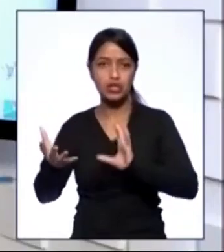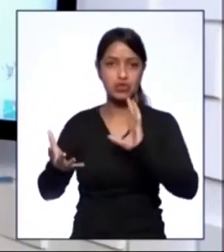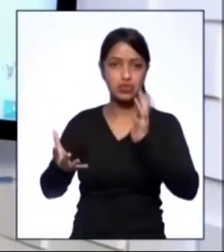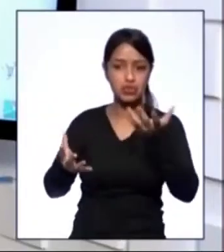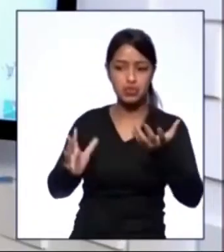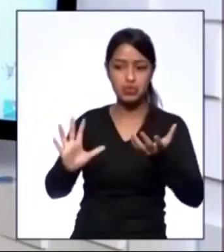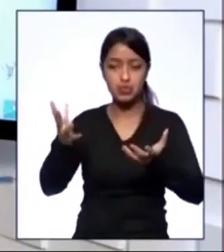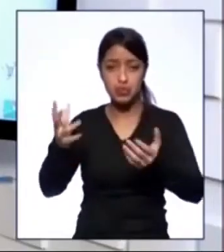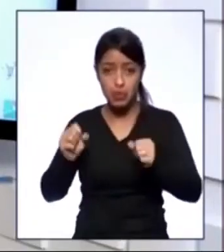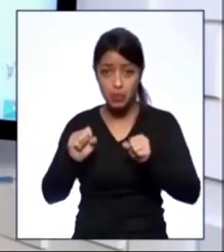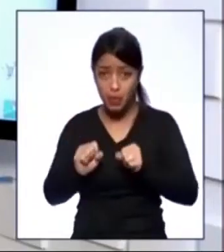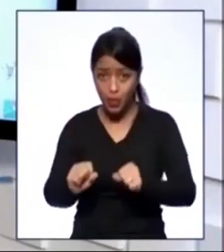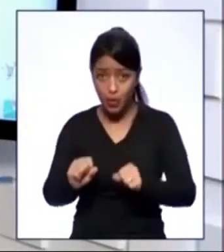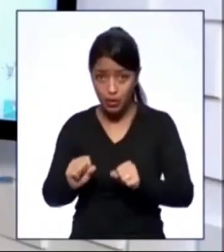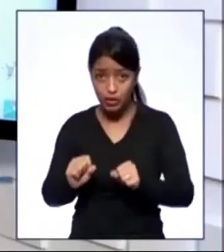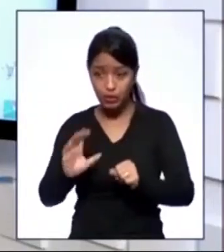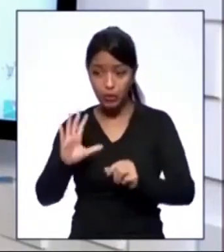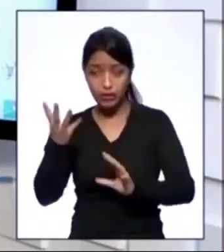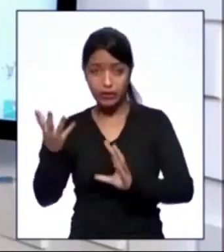pré-consideradas,